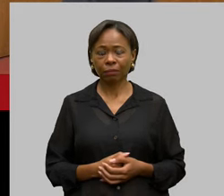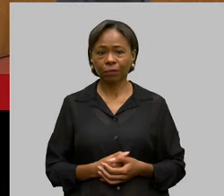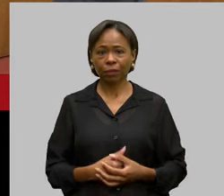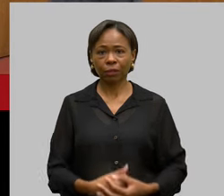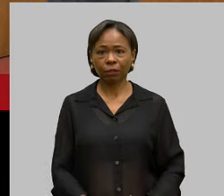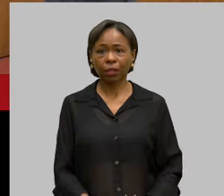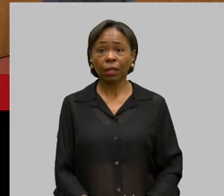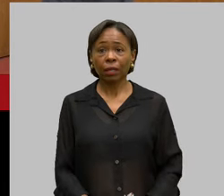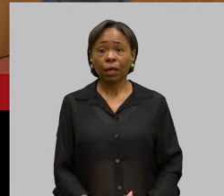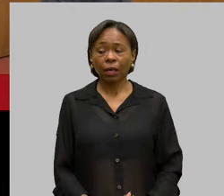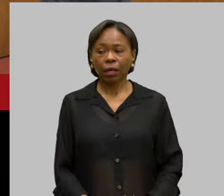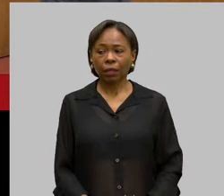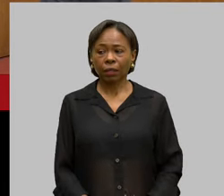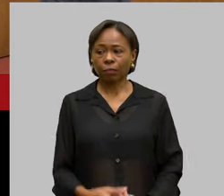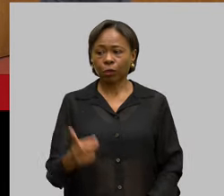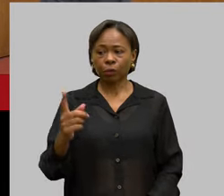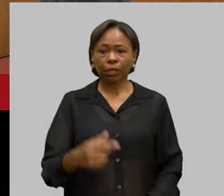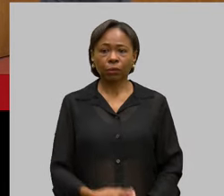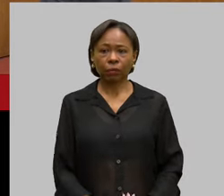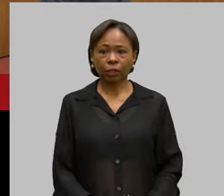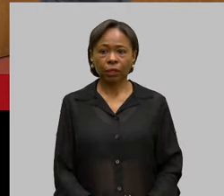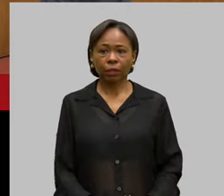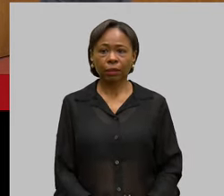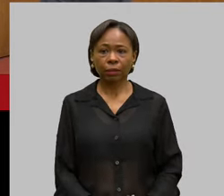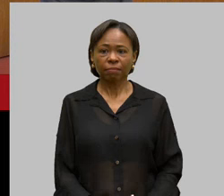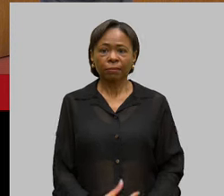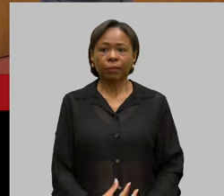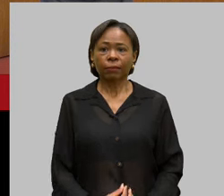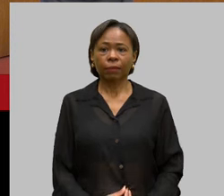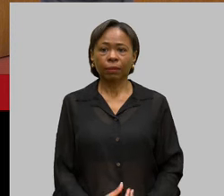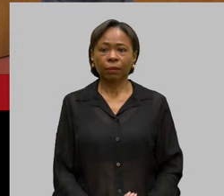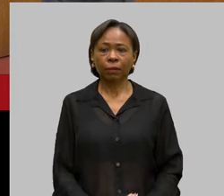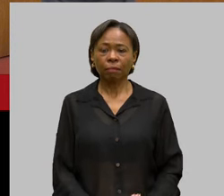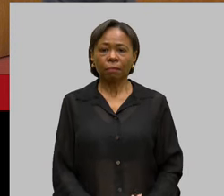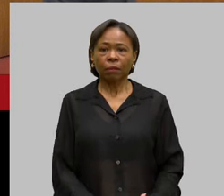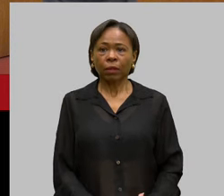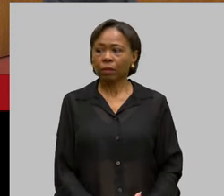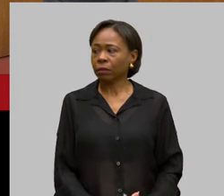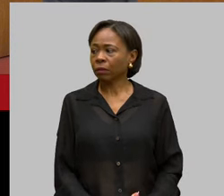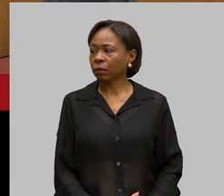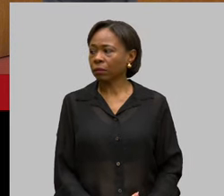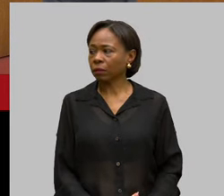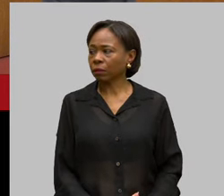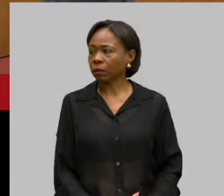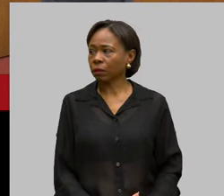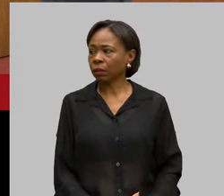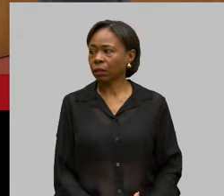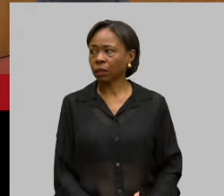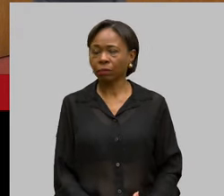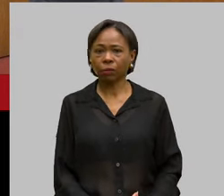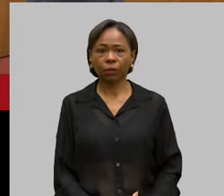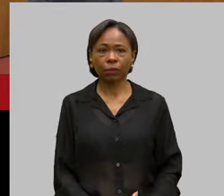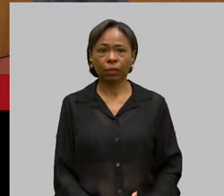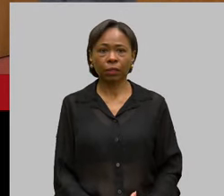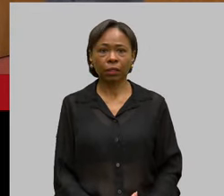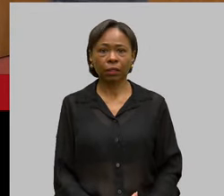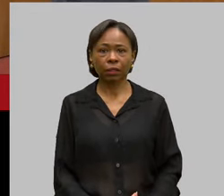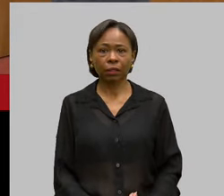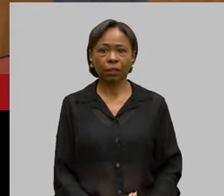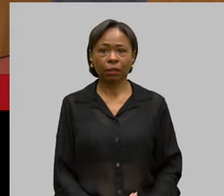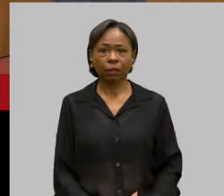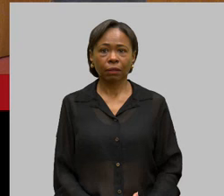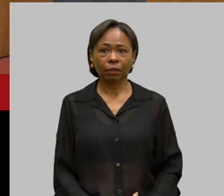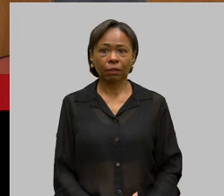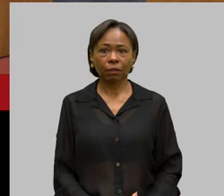hein já chegou chegou acho pode quer passar para